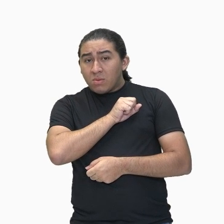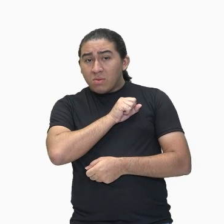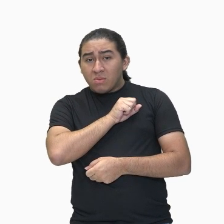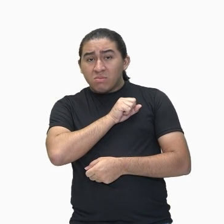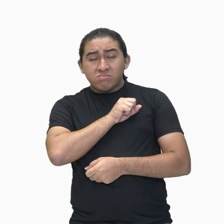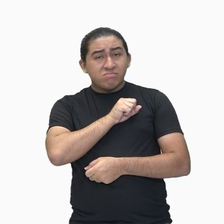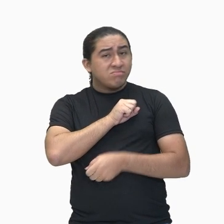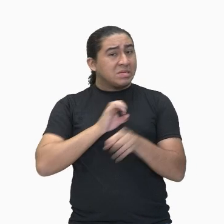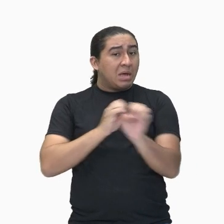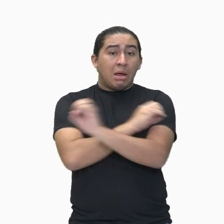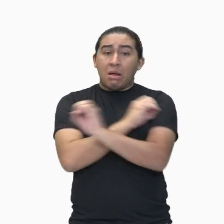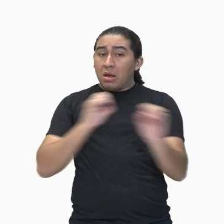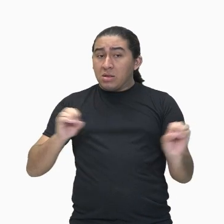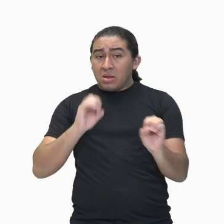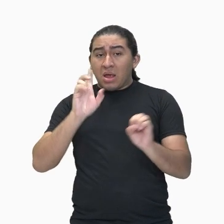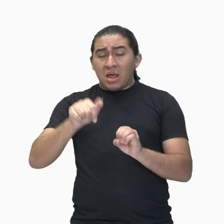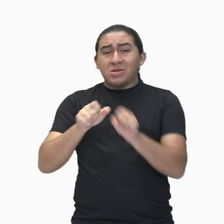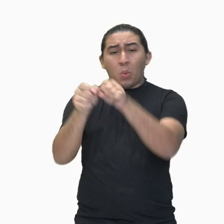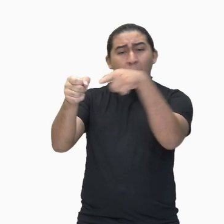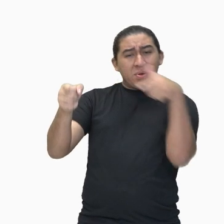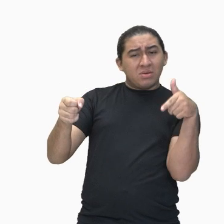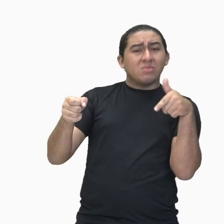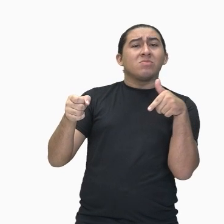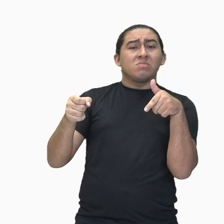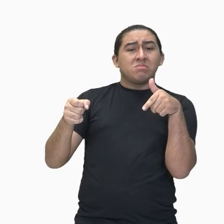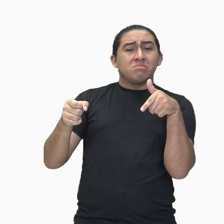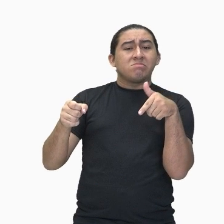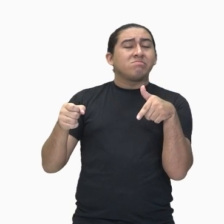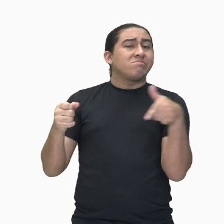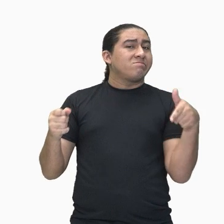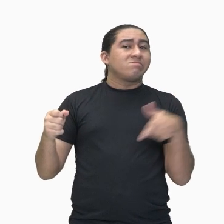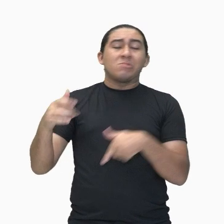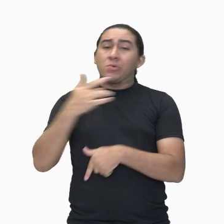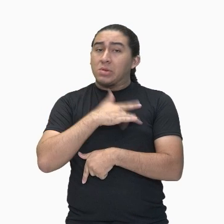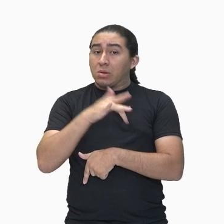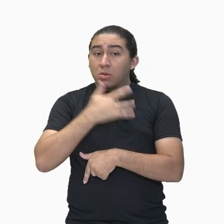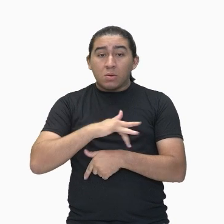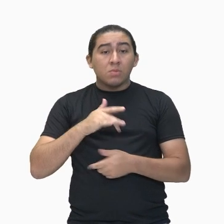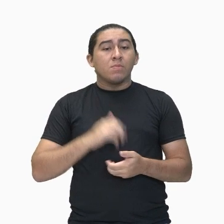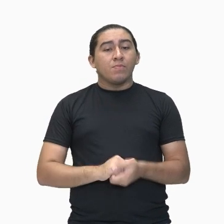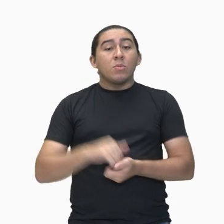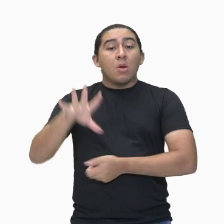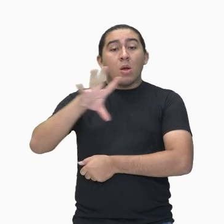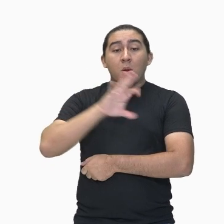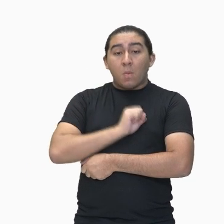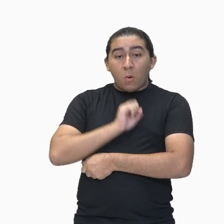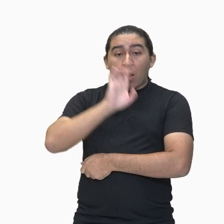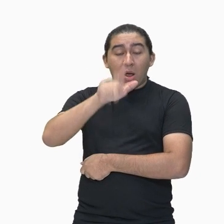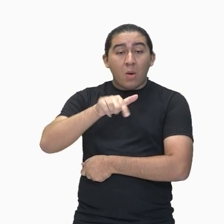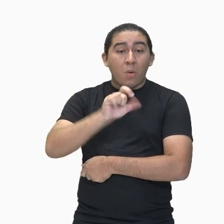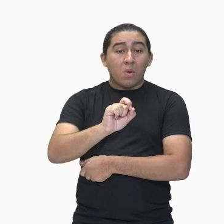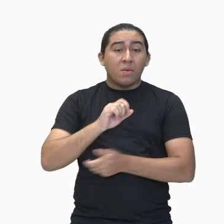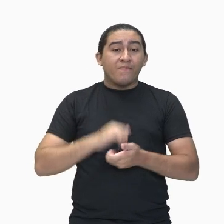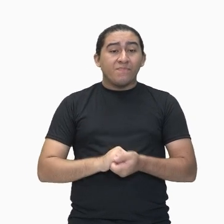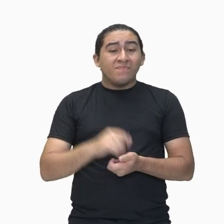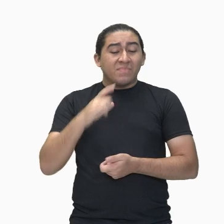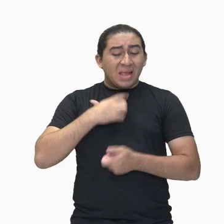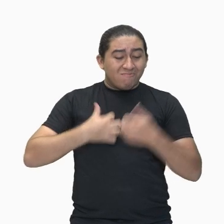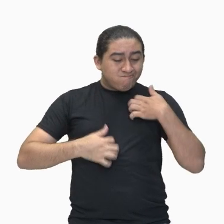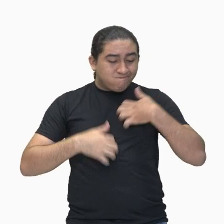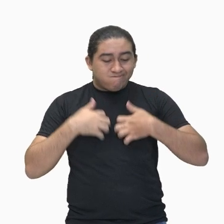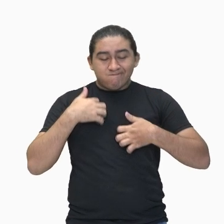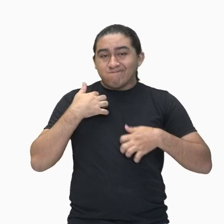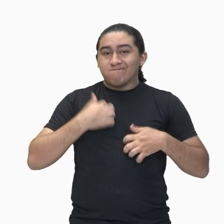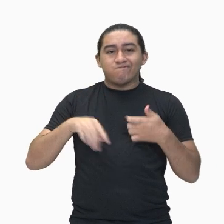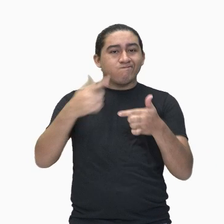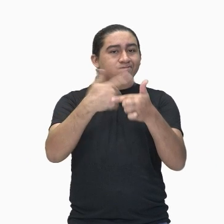É um corno. Isto é Cupido? Má peça. O amor é, finalmente, um embaraço